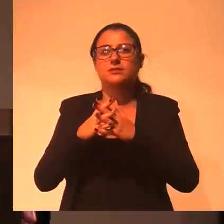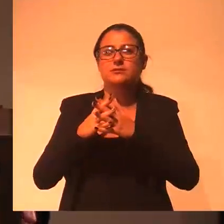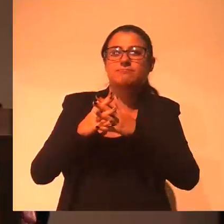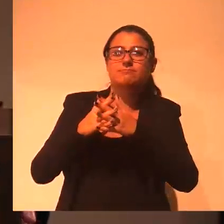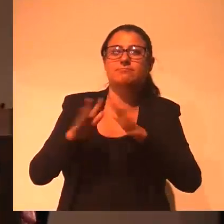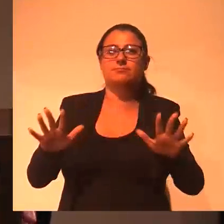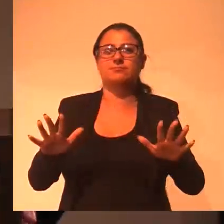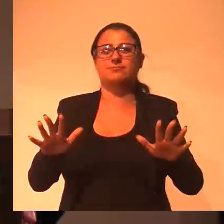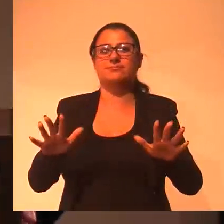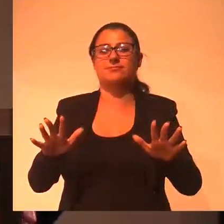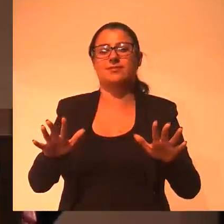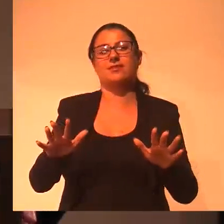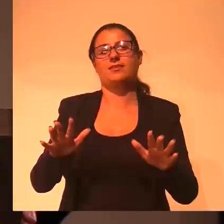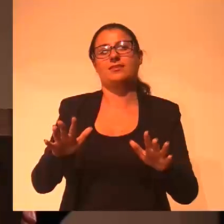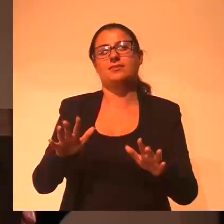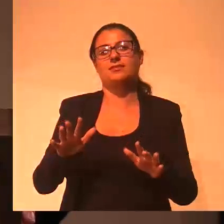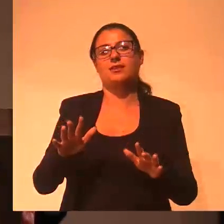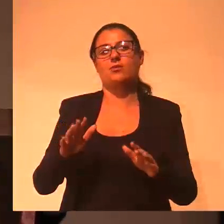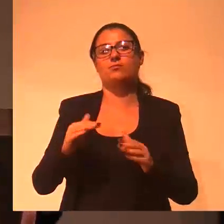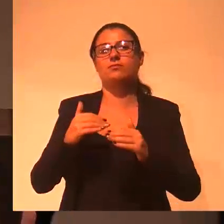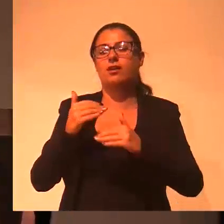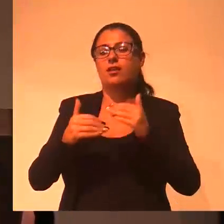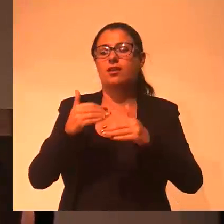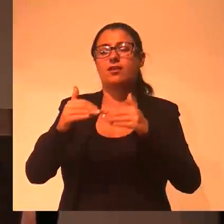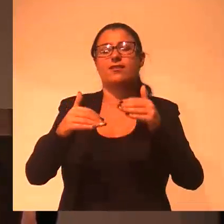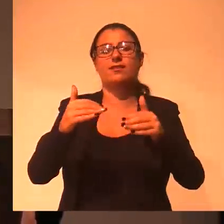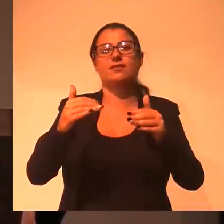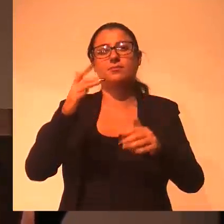que cada vez mais a gente provoque nas